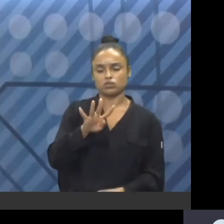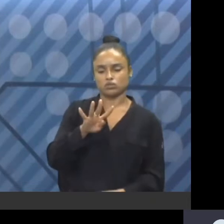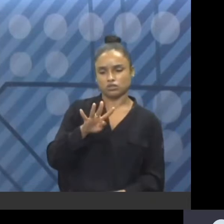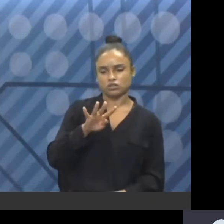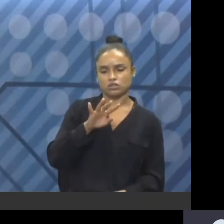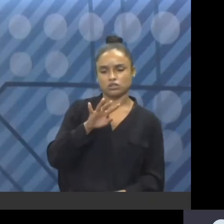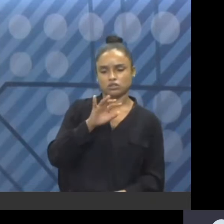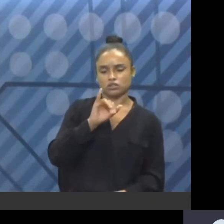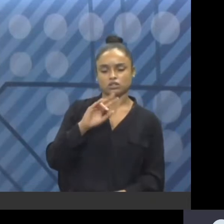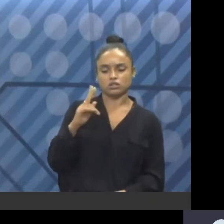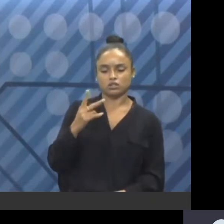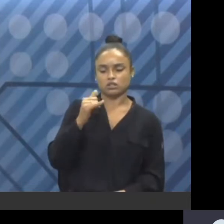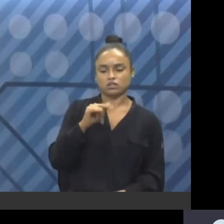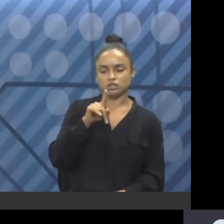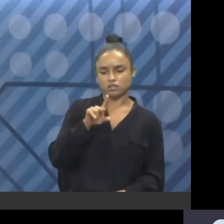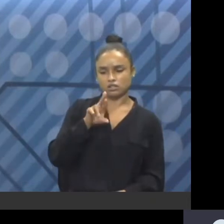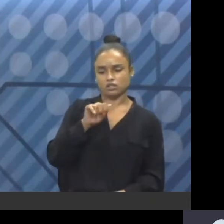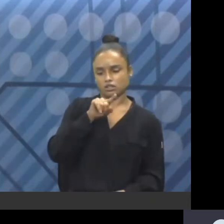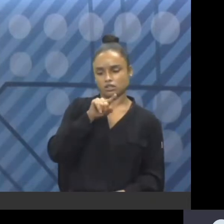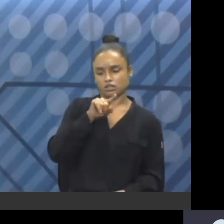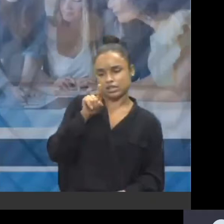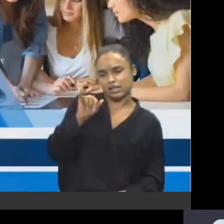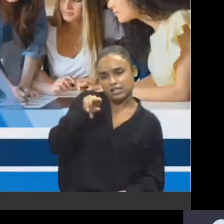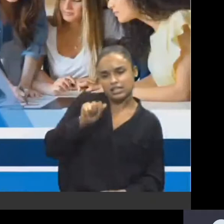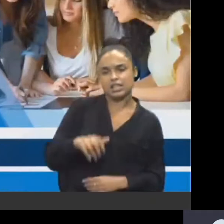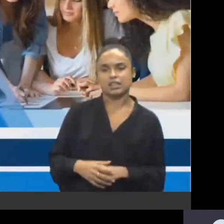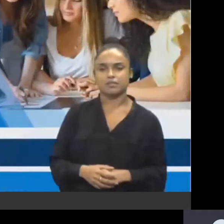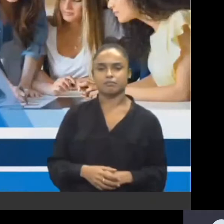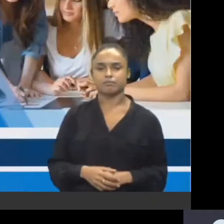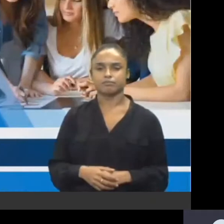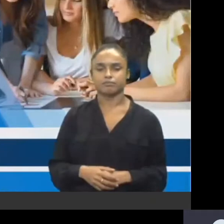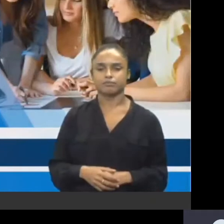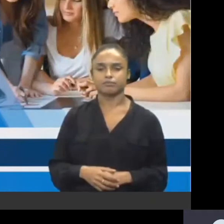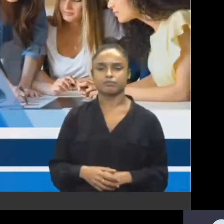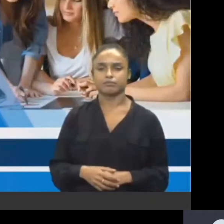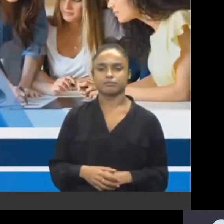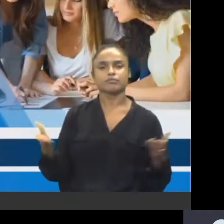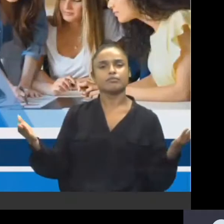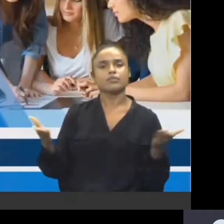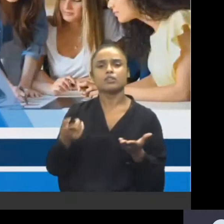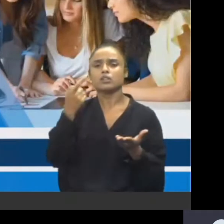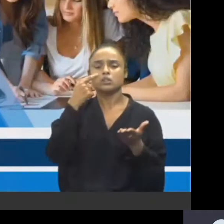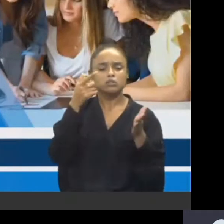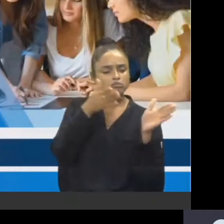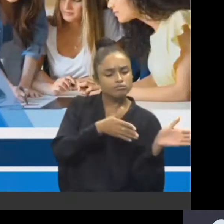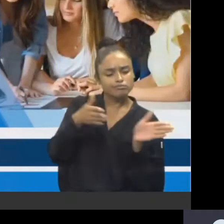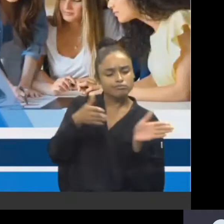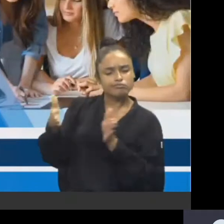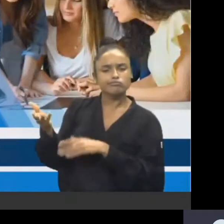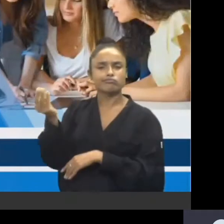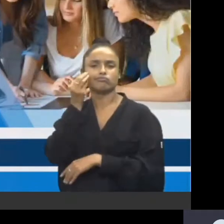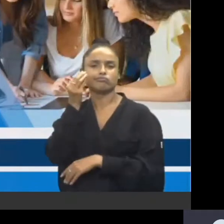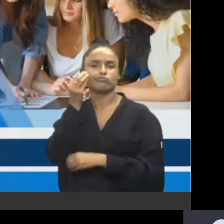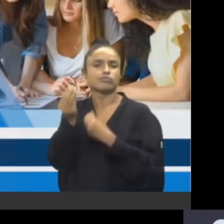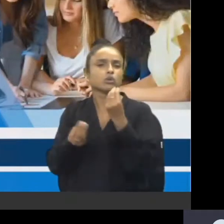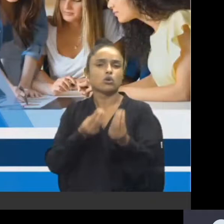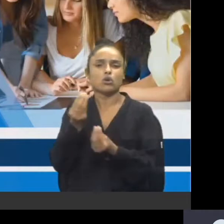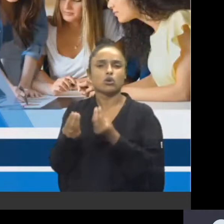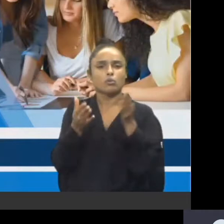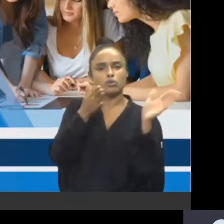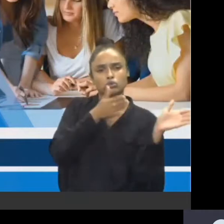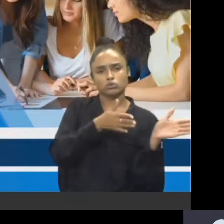2,4-dinitrofenilhidrazina. Então, os procedimentos experimentais que serão